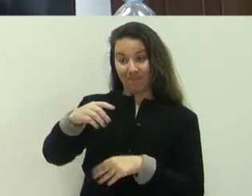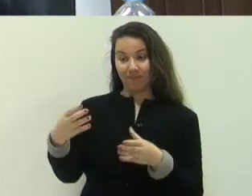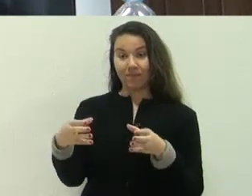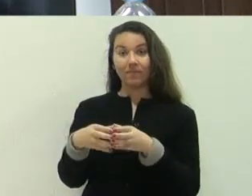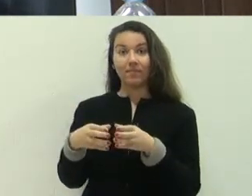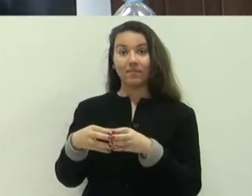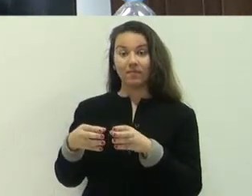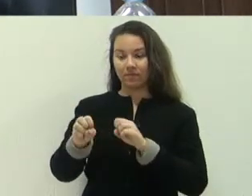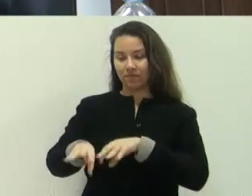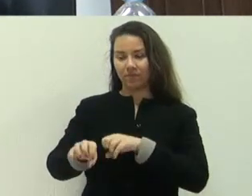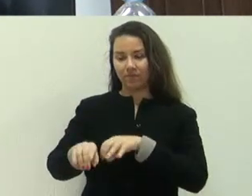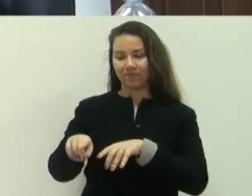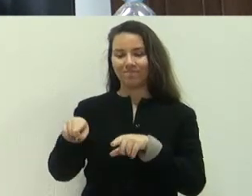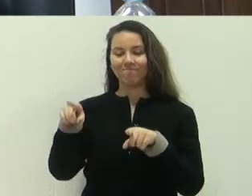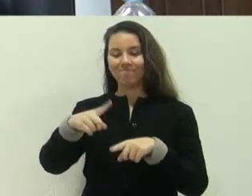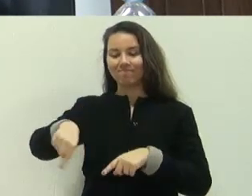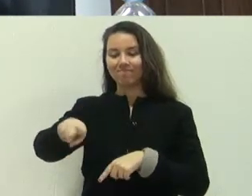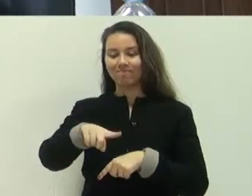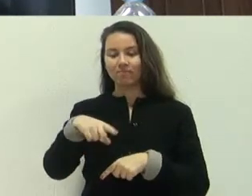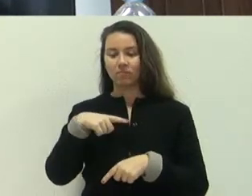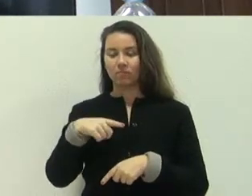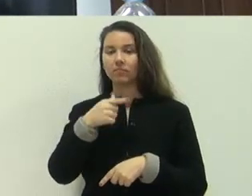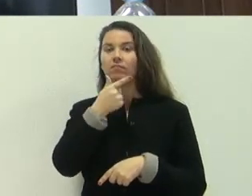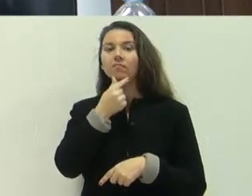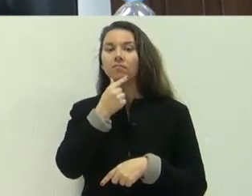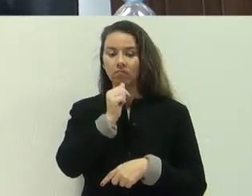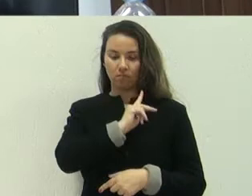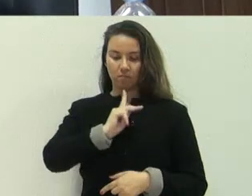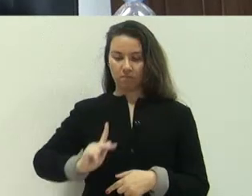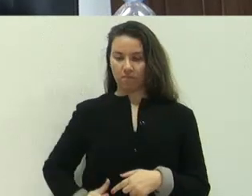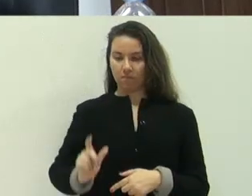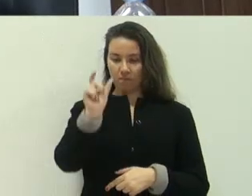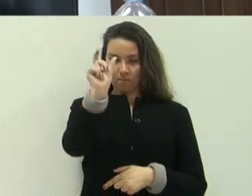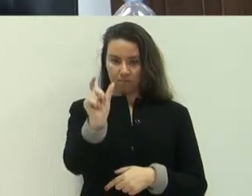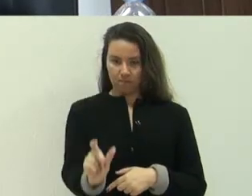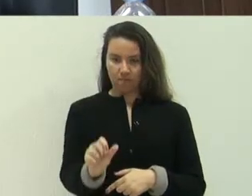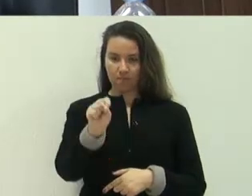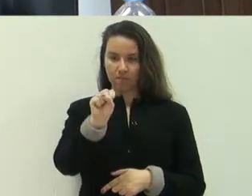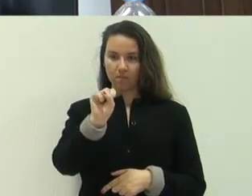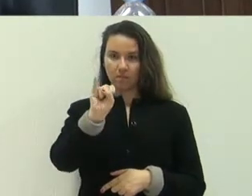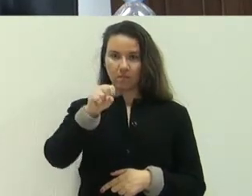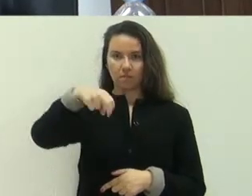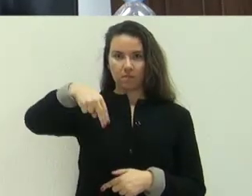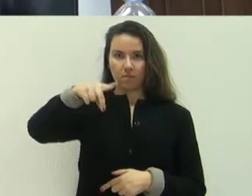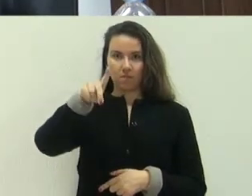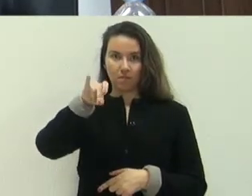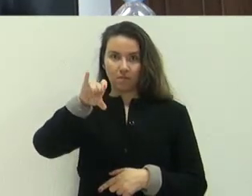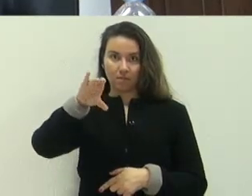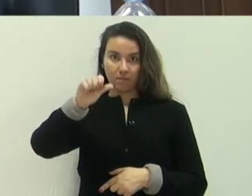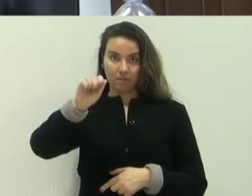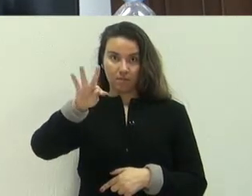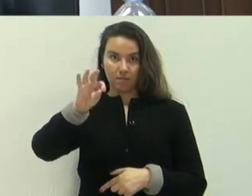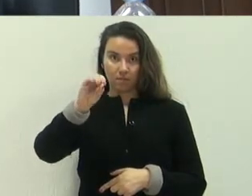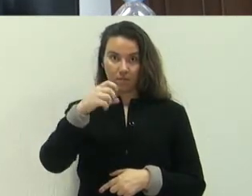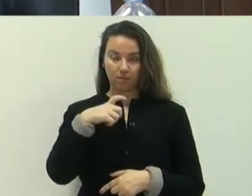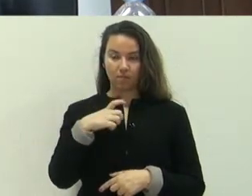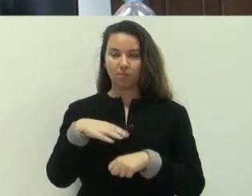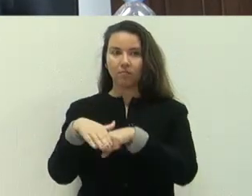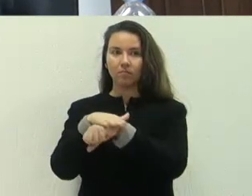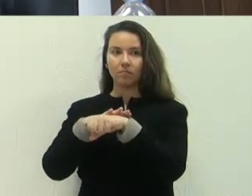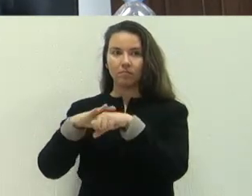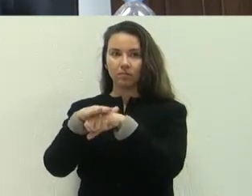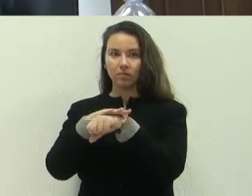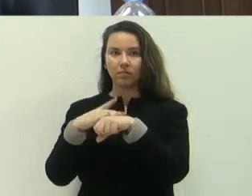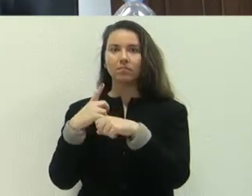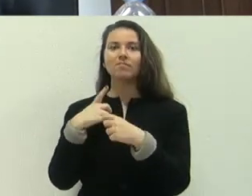Conversando com o presidente do sindicato, né, e ele tentou várias formas que esse projeto fosse feito, uma audiência,